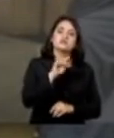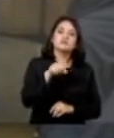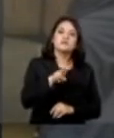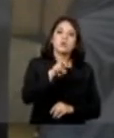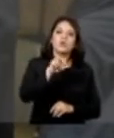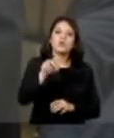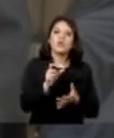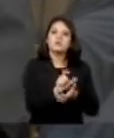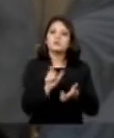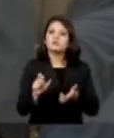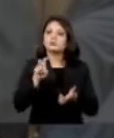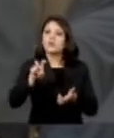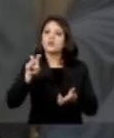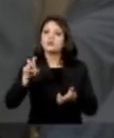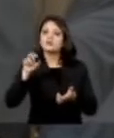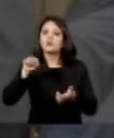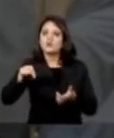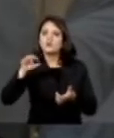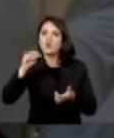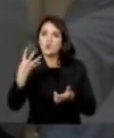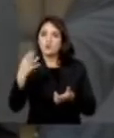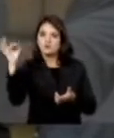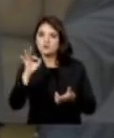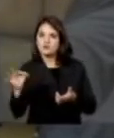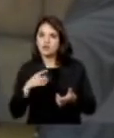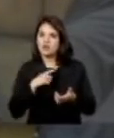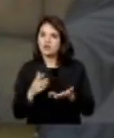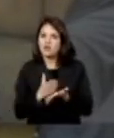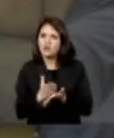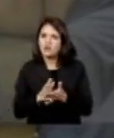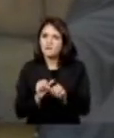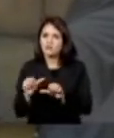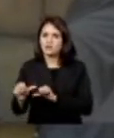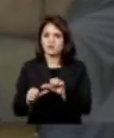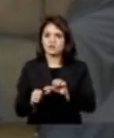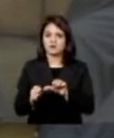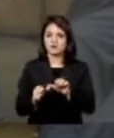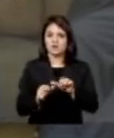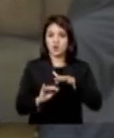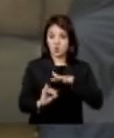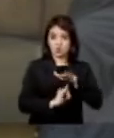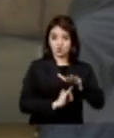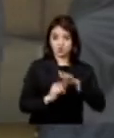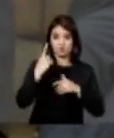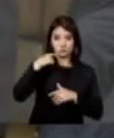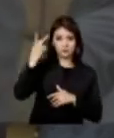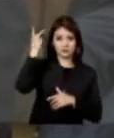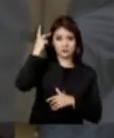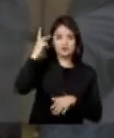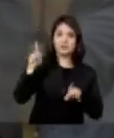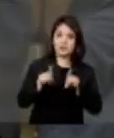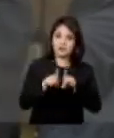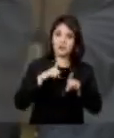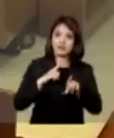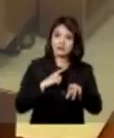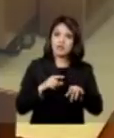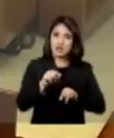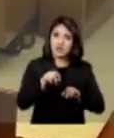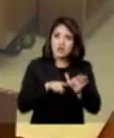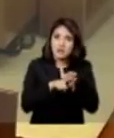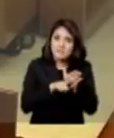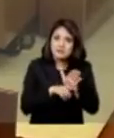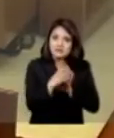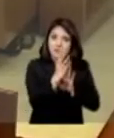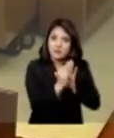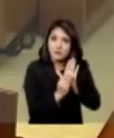55,4% tiveram algum tipo de modificação. O Instituto dos Advogados de São Paulo também trouxe estudo relevante